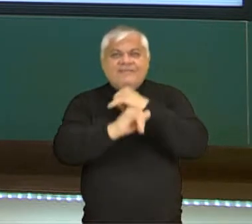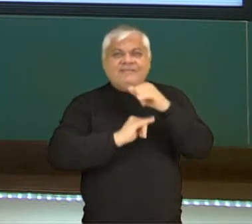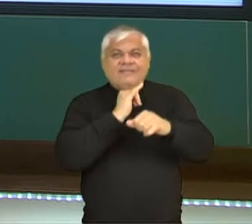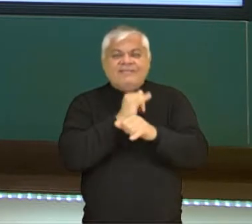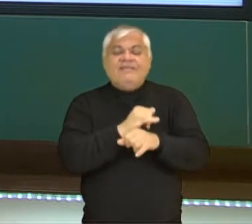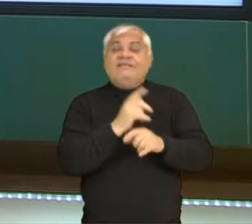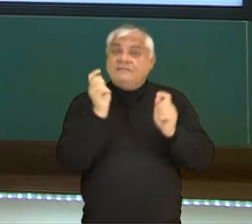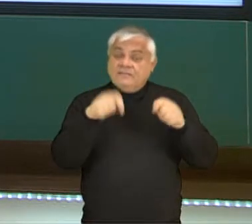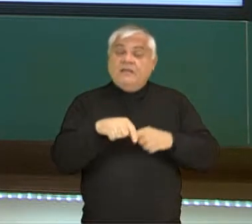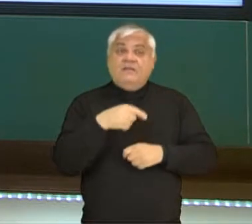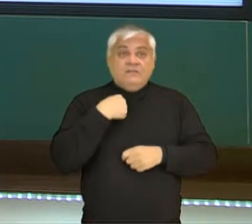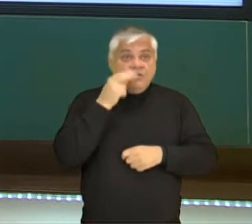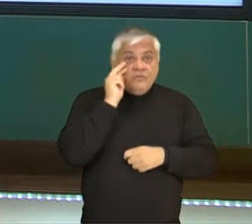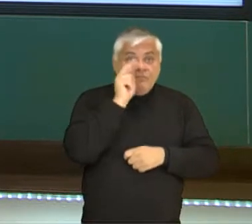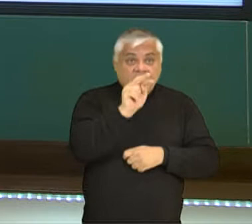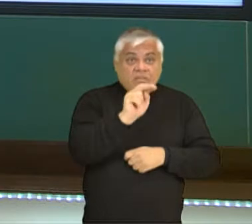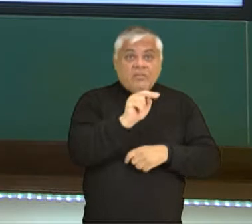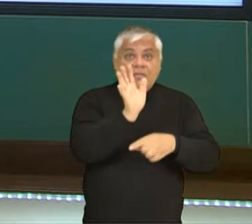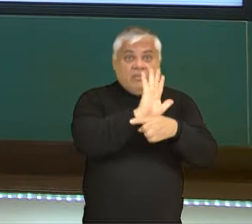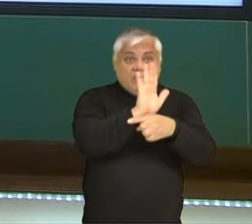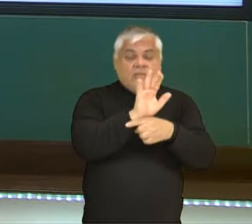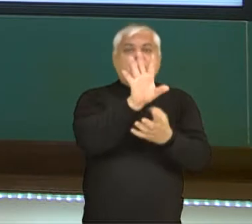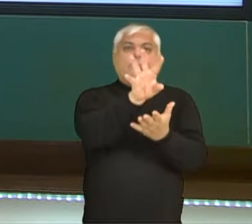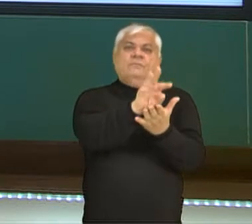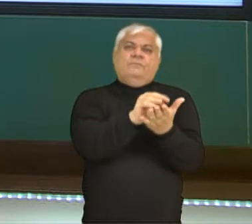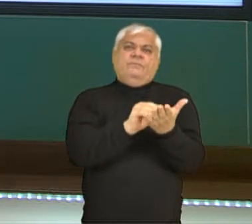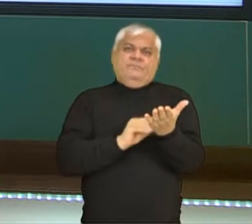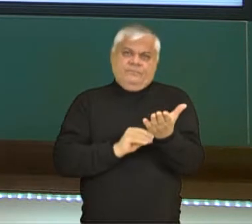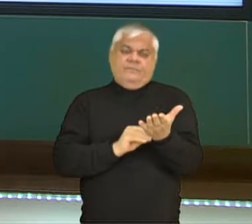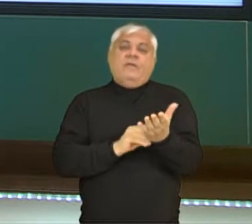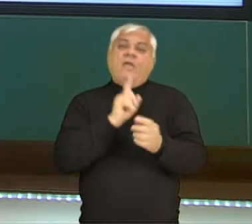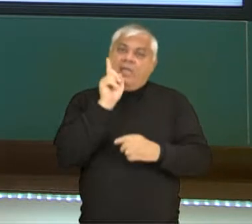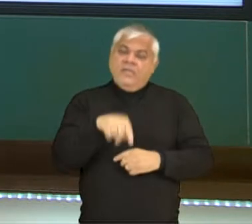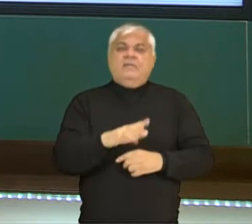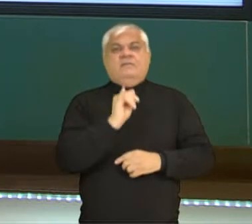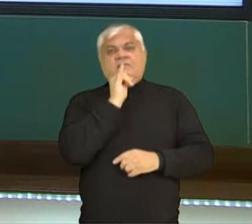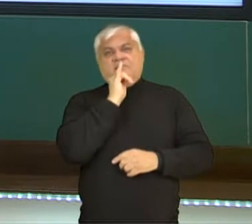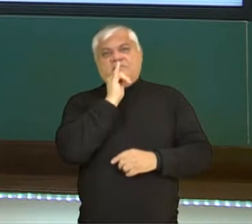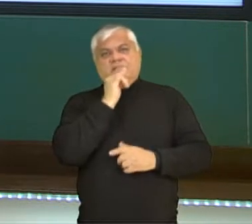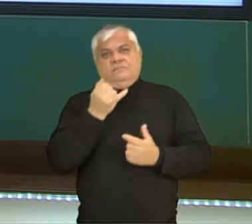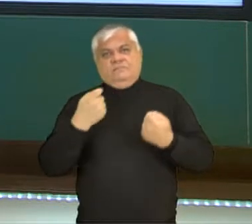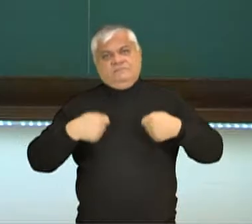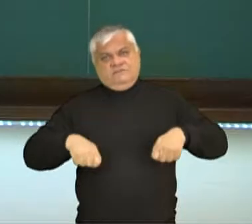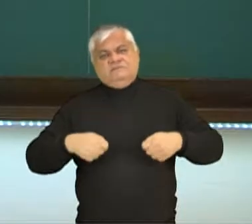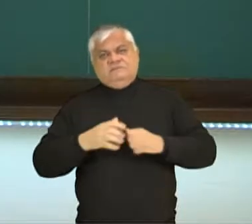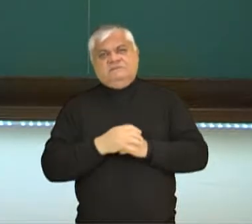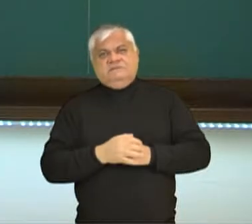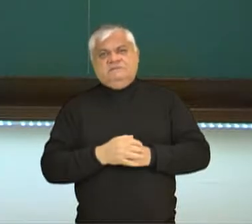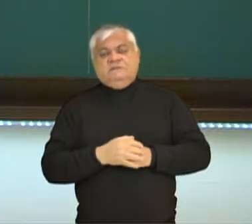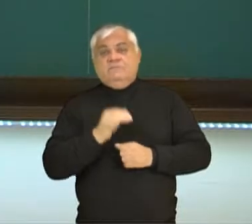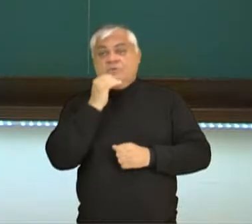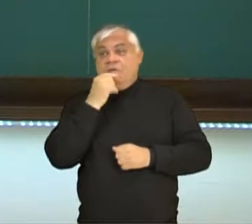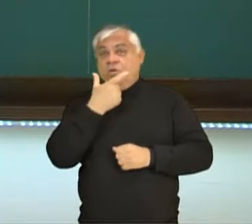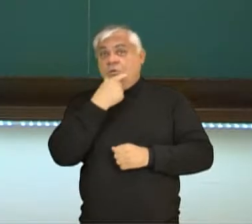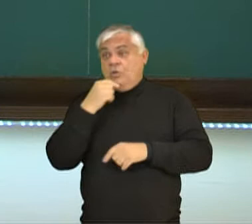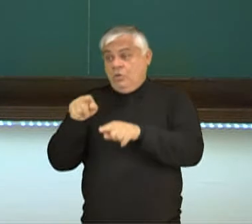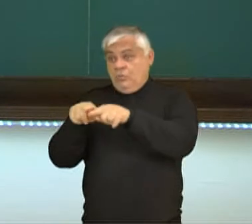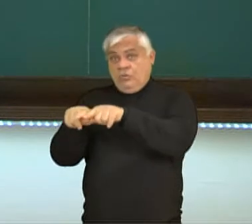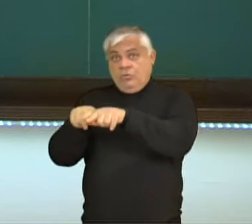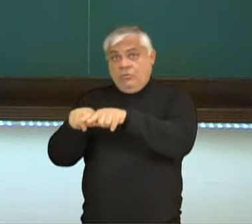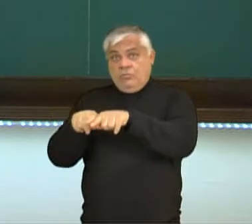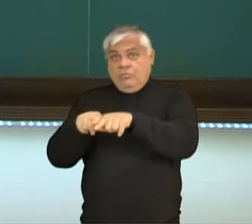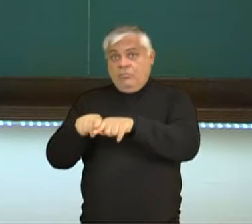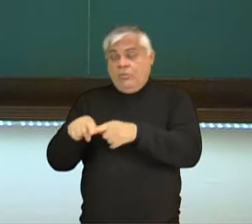somos exemplo, né? Então veja a importância aí. Quando a gente é exemplo para alguém, né? Você pode ter um irmão mais novo,